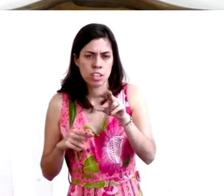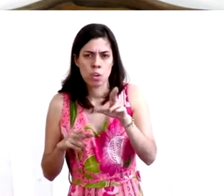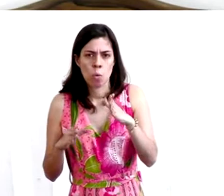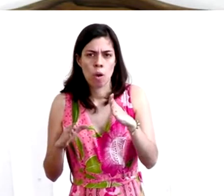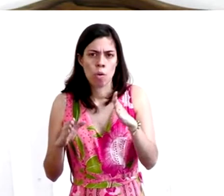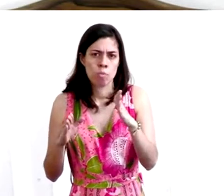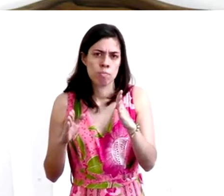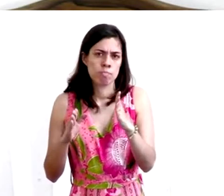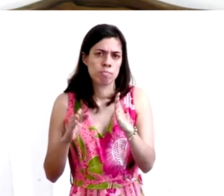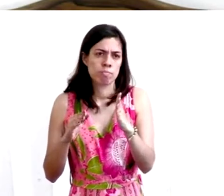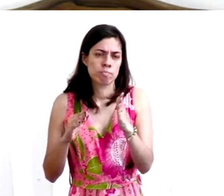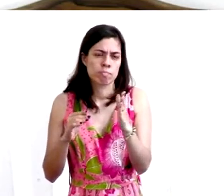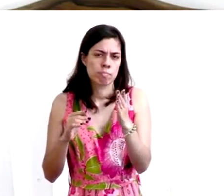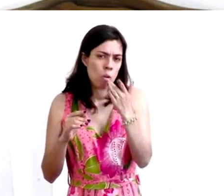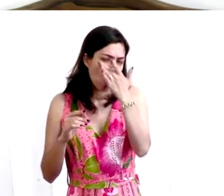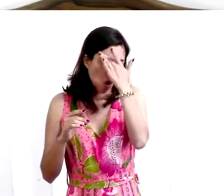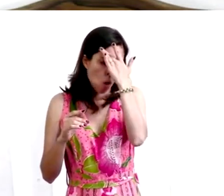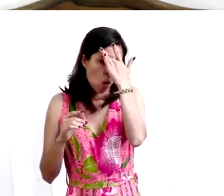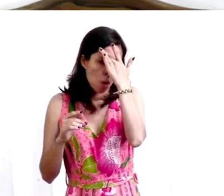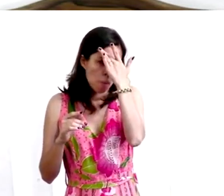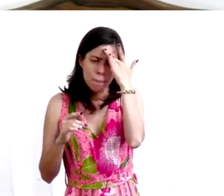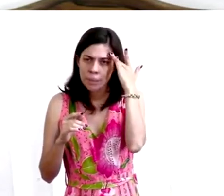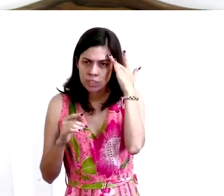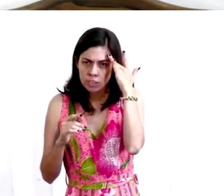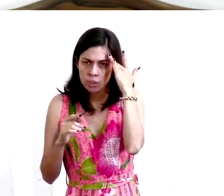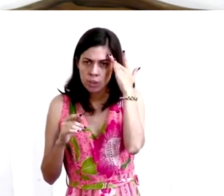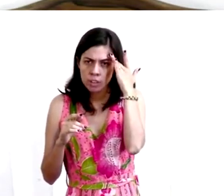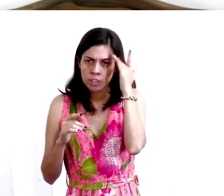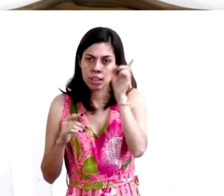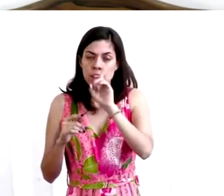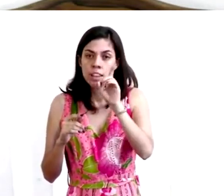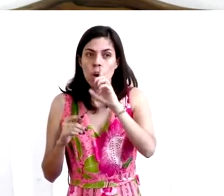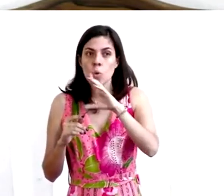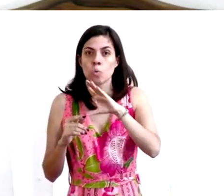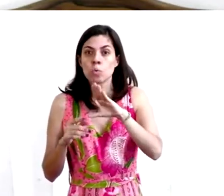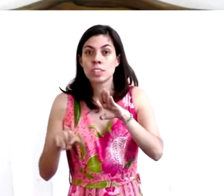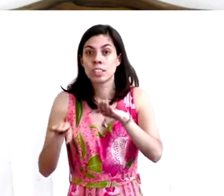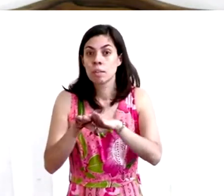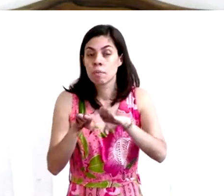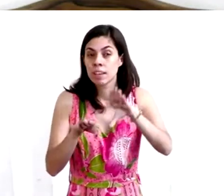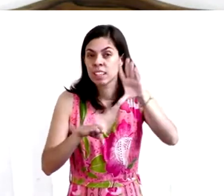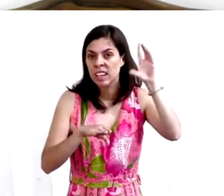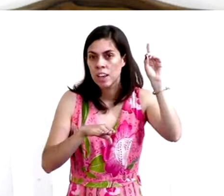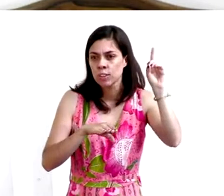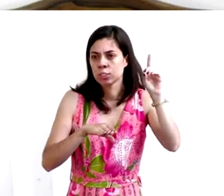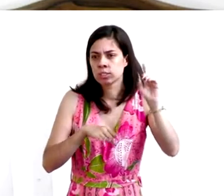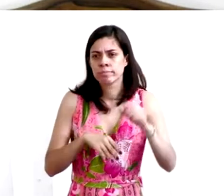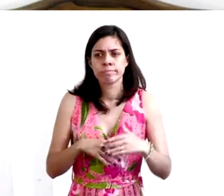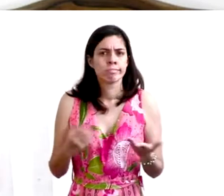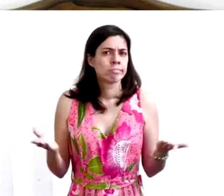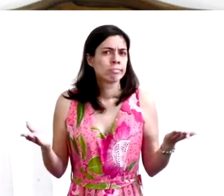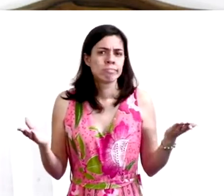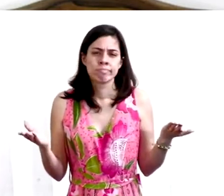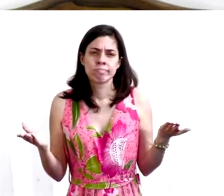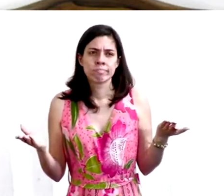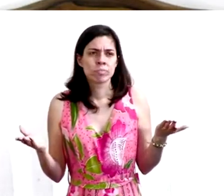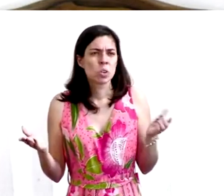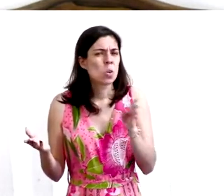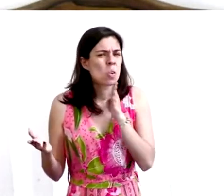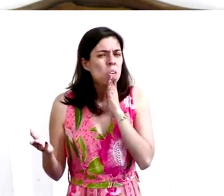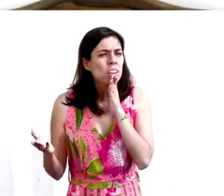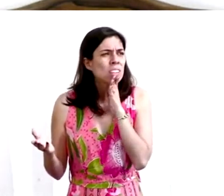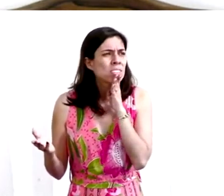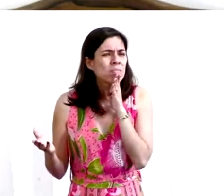dela. Quem vive por aqui, eu que tenho o gabinete pastoral aqui, atrás dessa